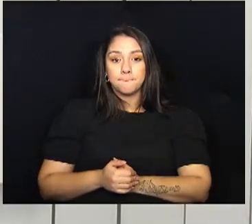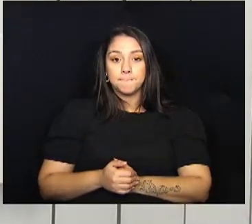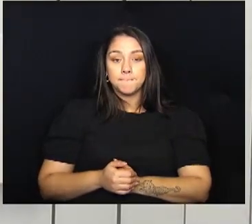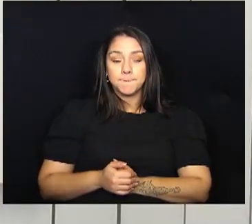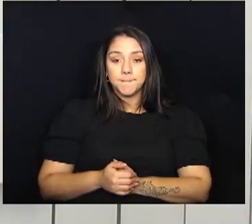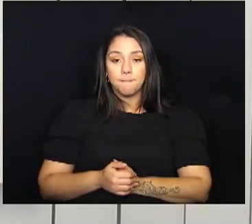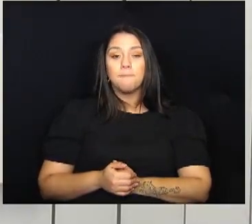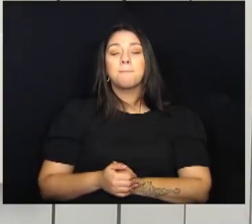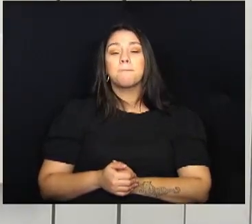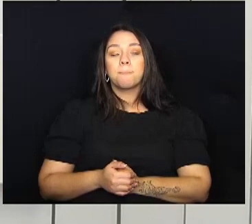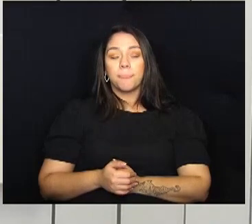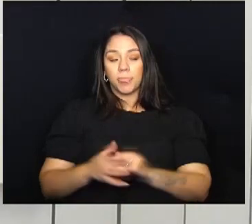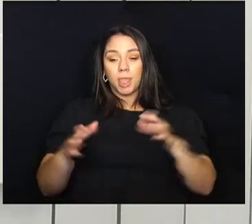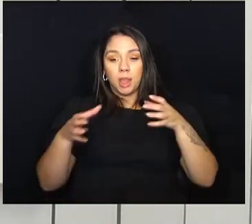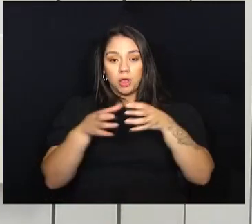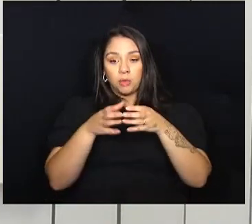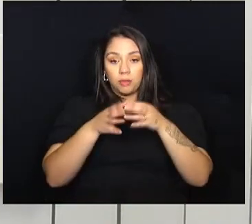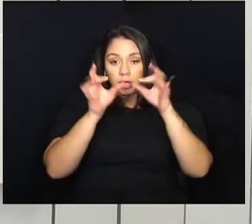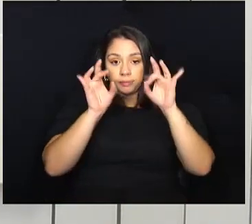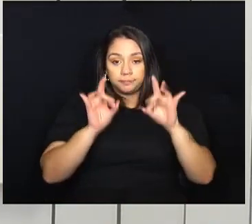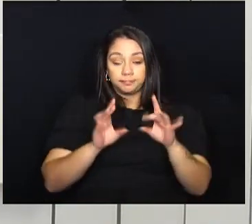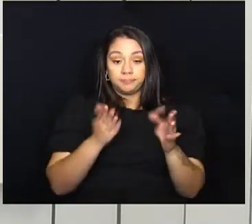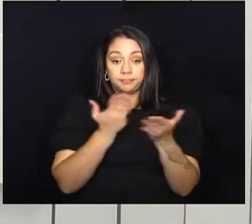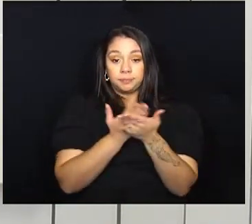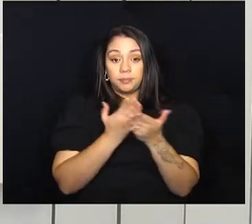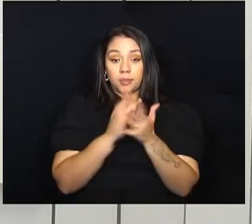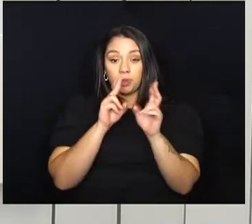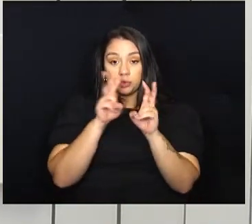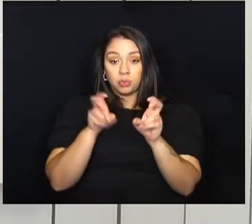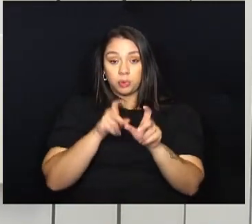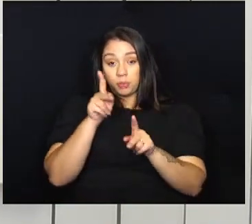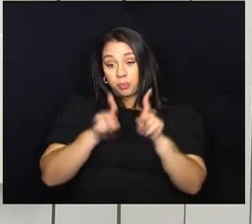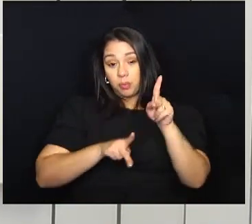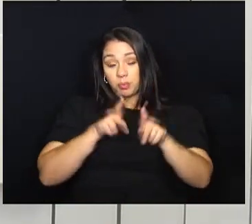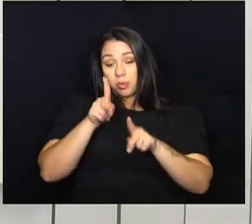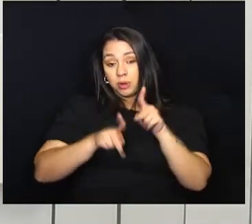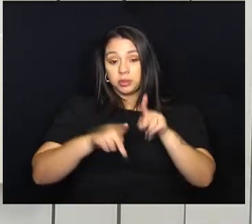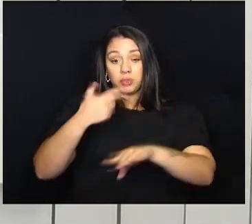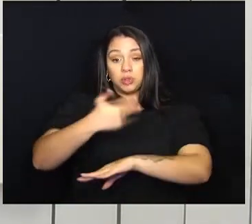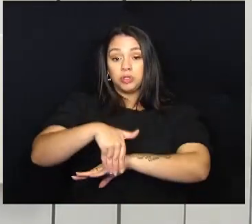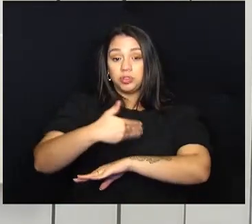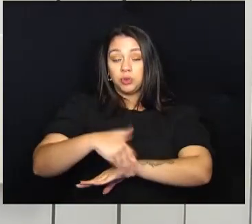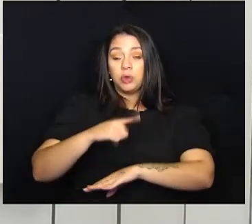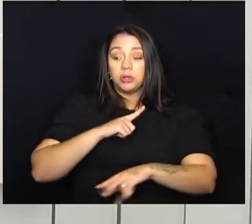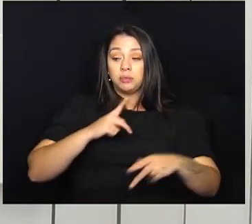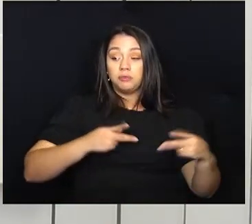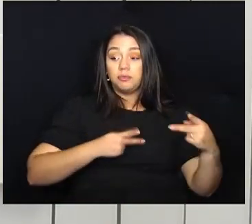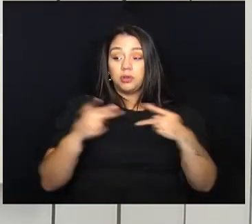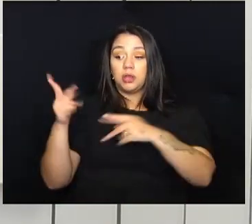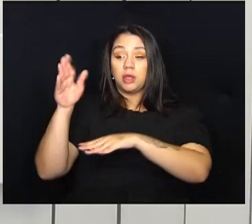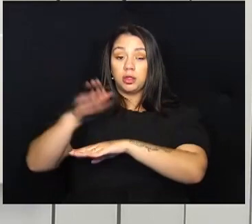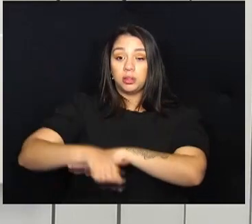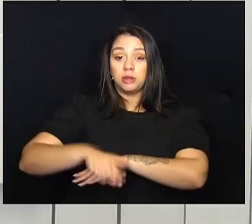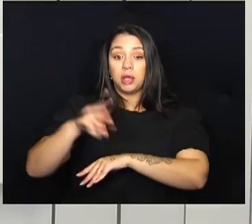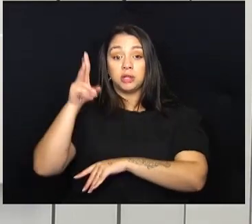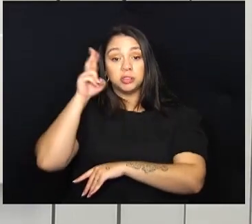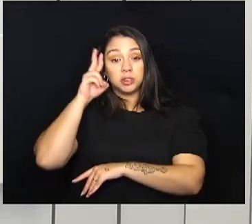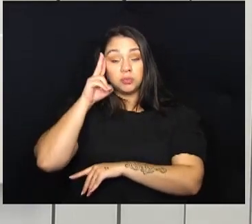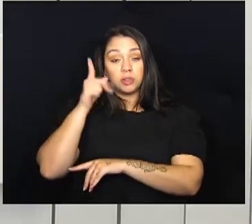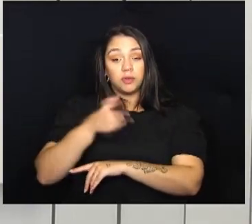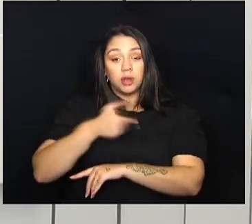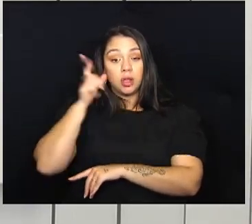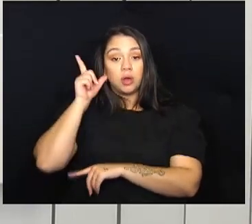A Comissão Especial de Estudos sobre População em Situação de Rua visitou na tarde desta segunda-feira